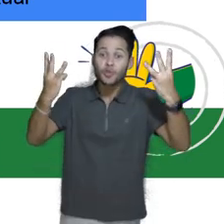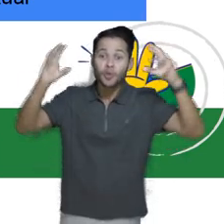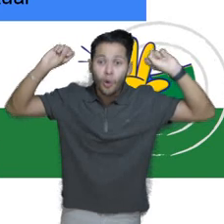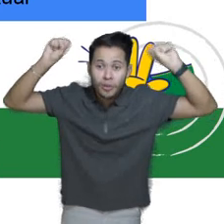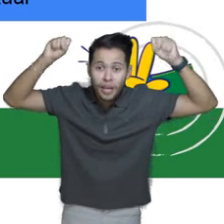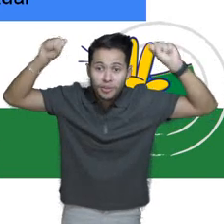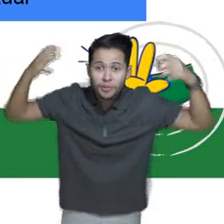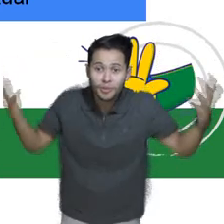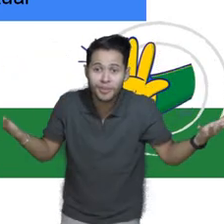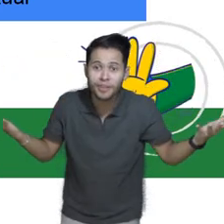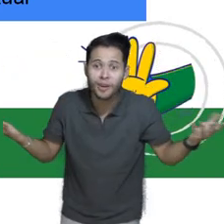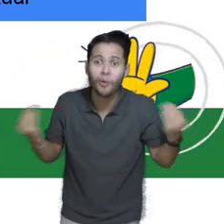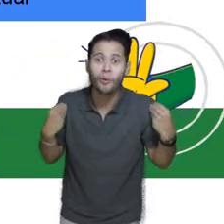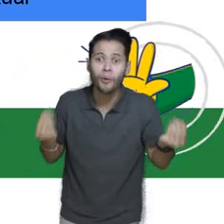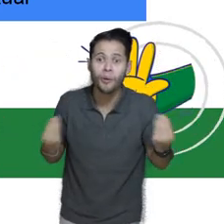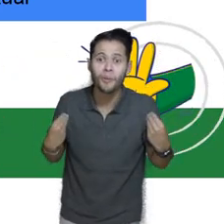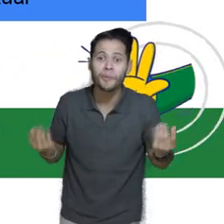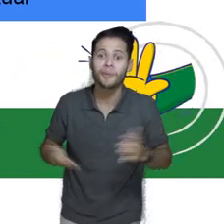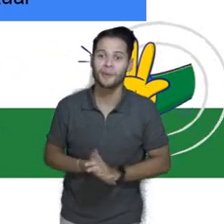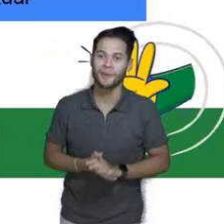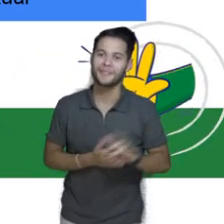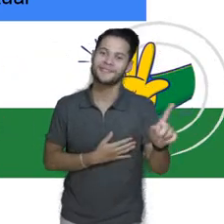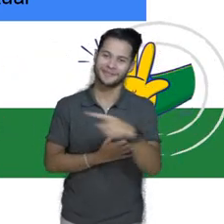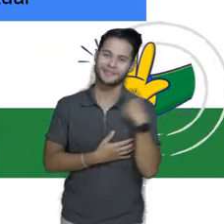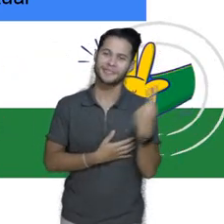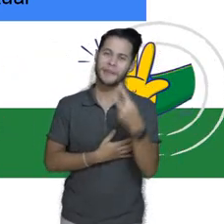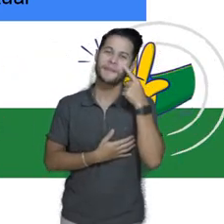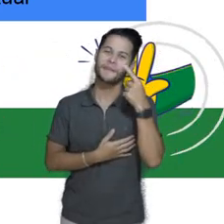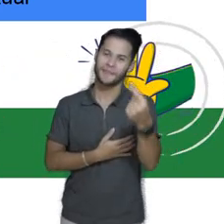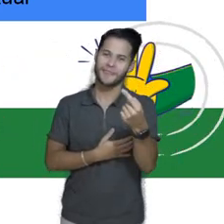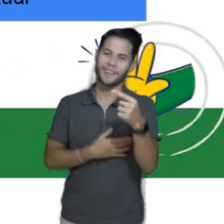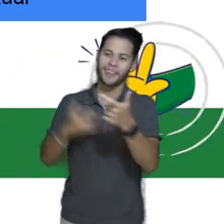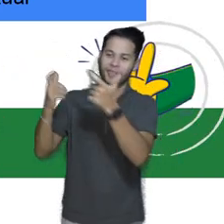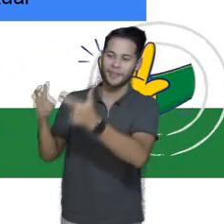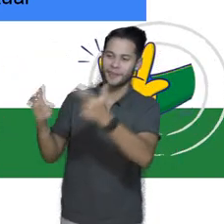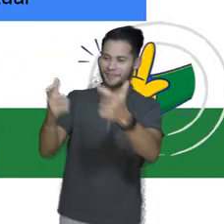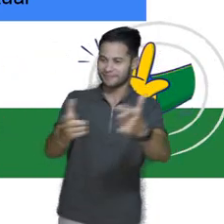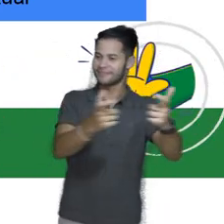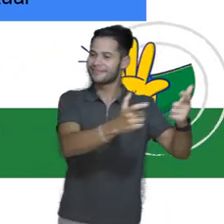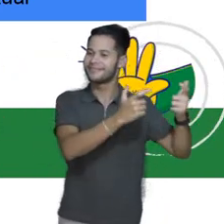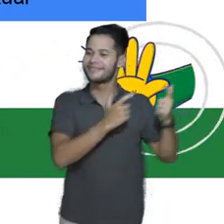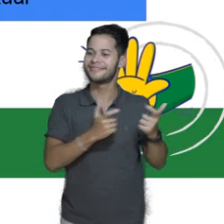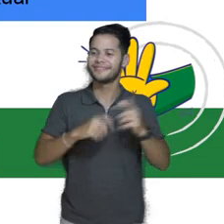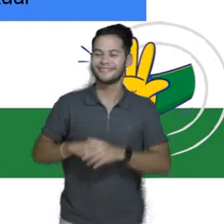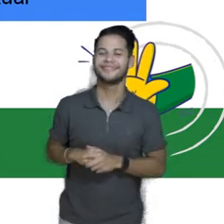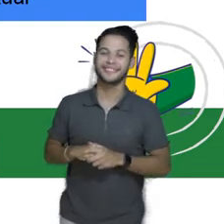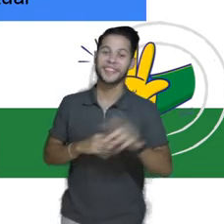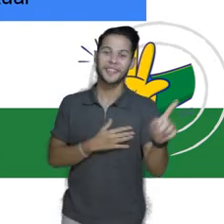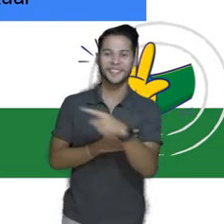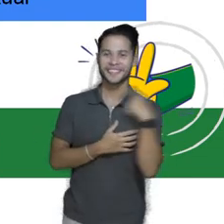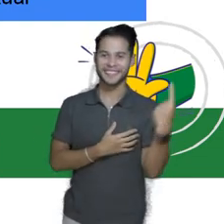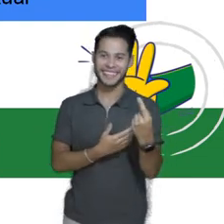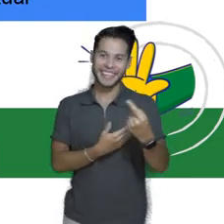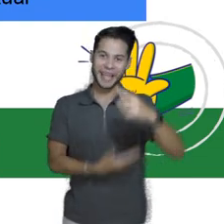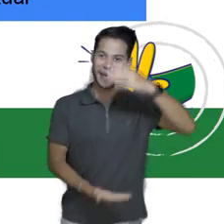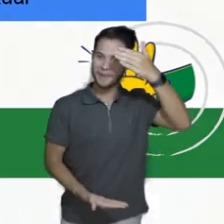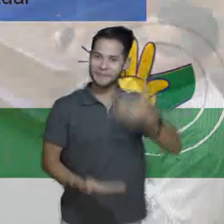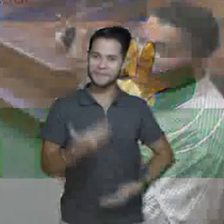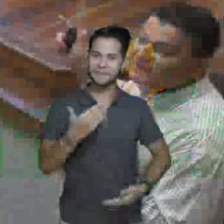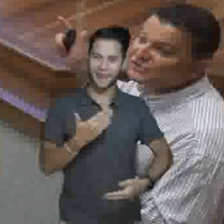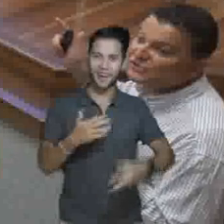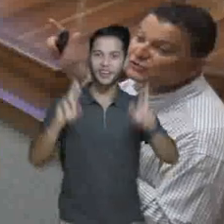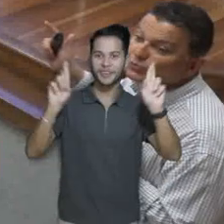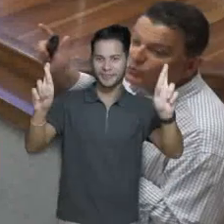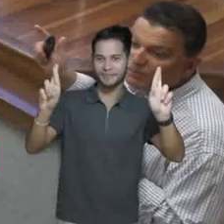esse que nós assistimos em todos os locais então a gente começa a desconfiar a gente perde a esperança a gente na linguagem